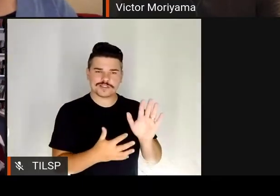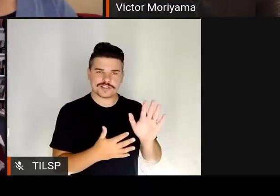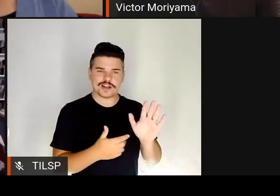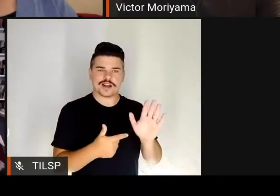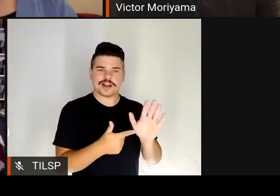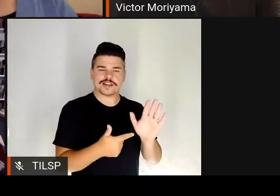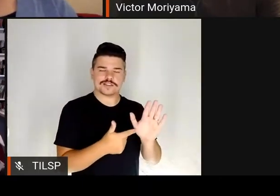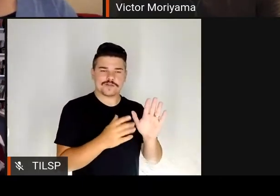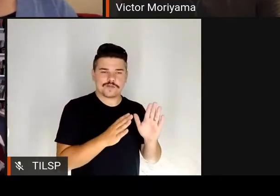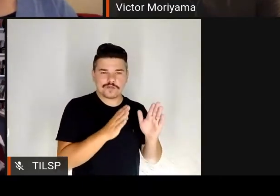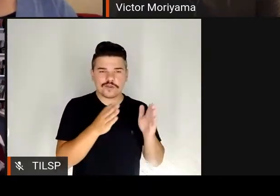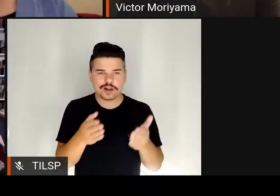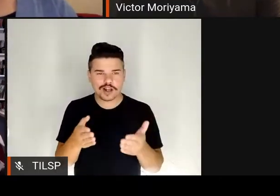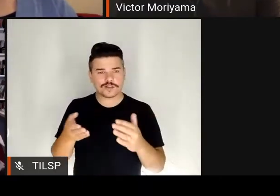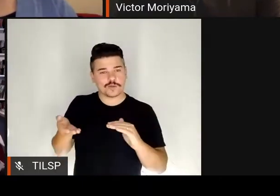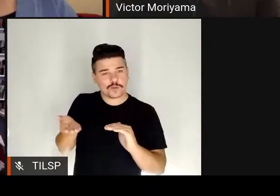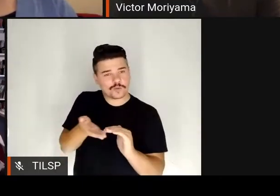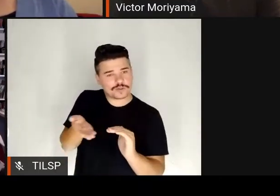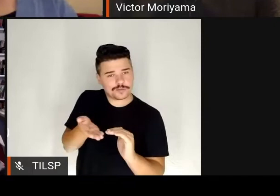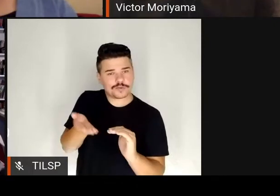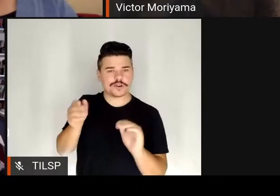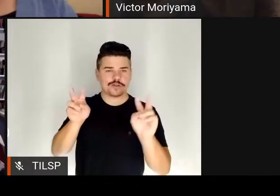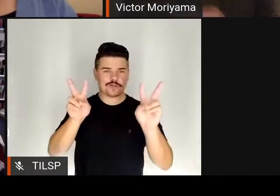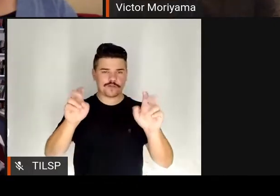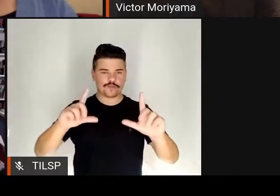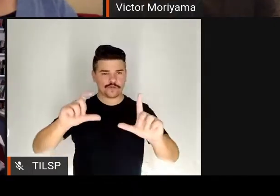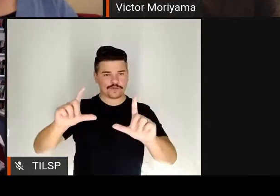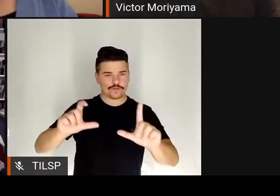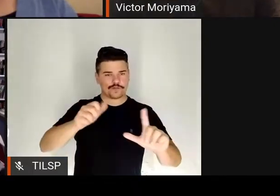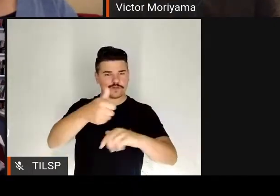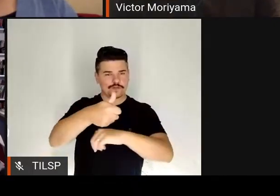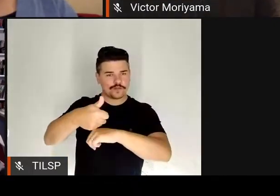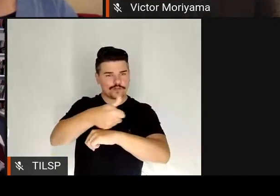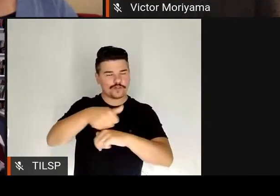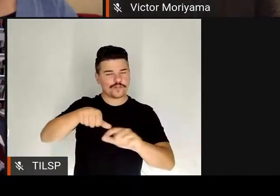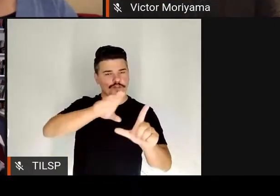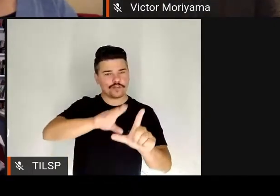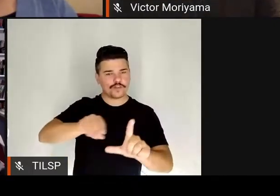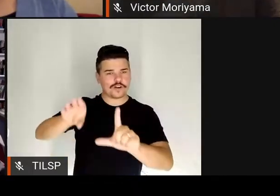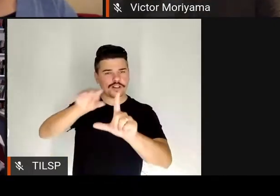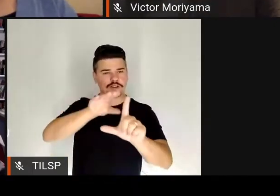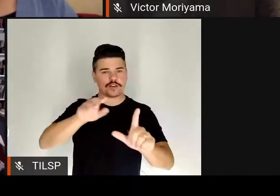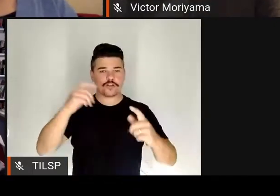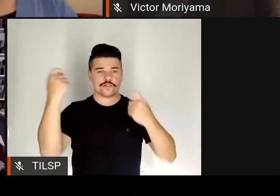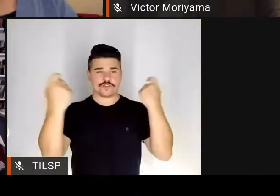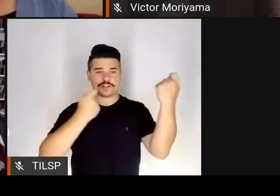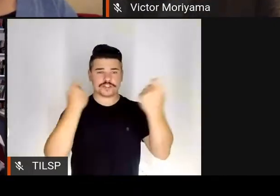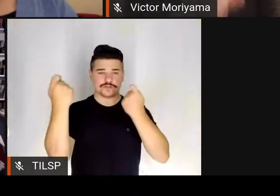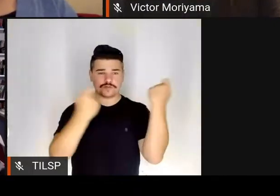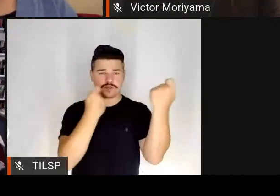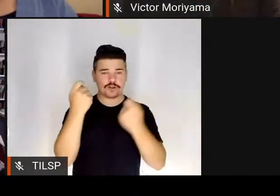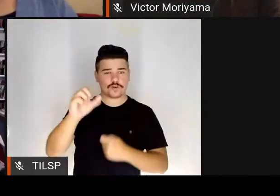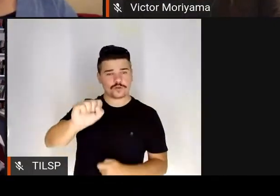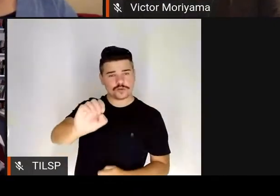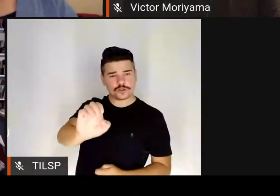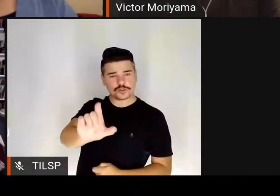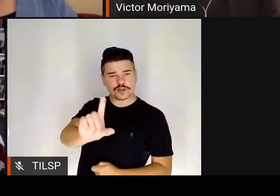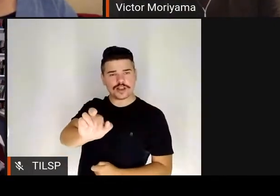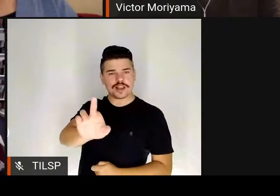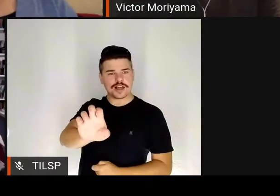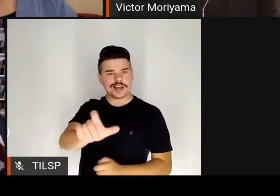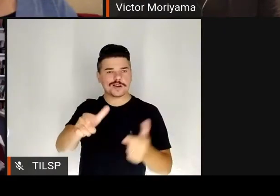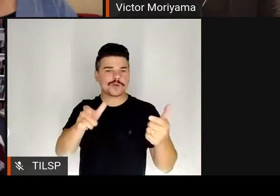do contexto contemporâneo da fotografia, né, como diretor artístico do Festival Solar em Fortaleza. E eu acho